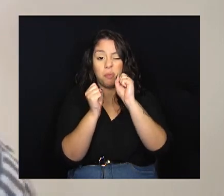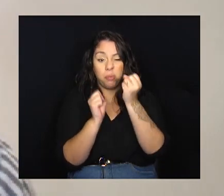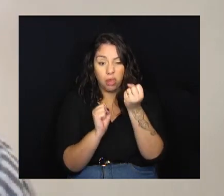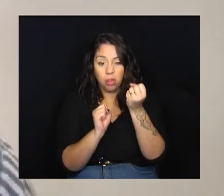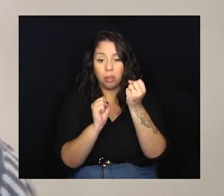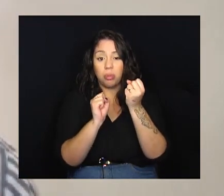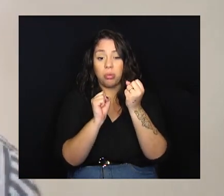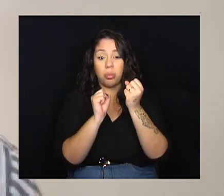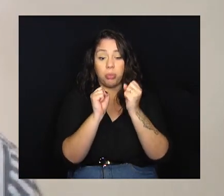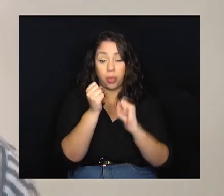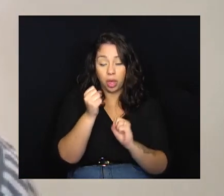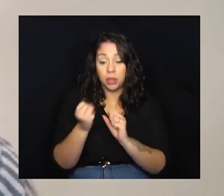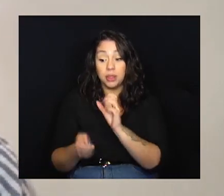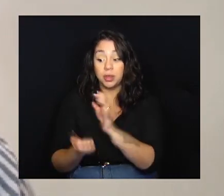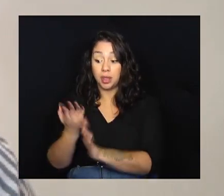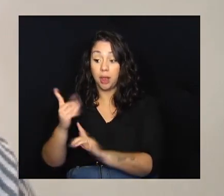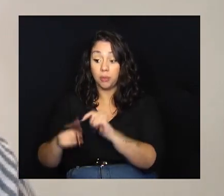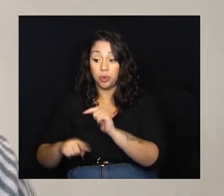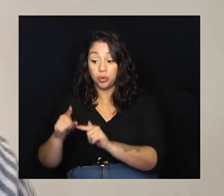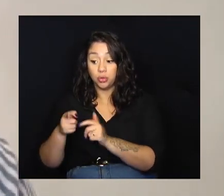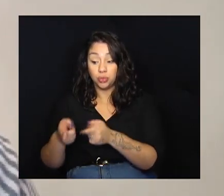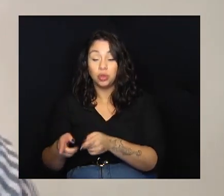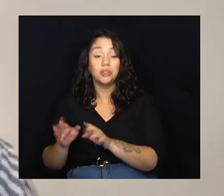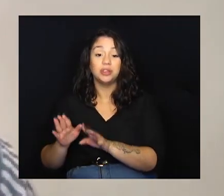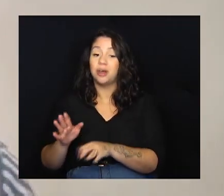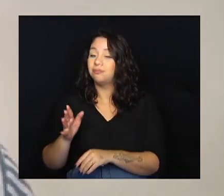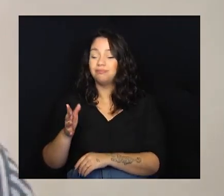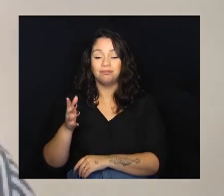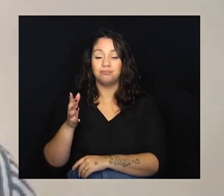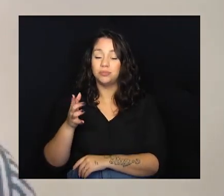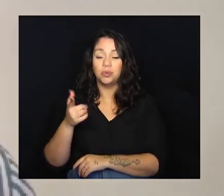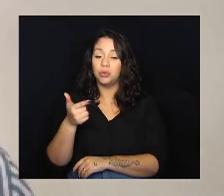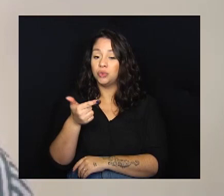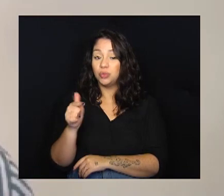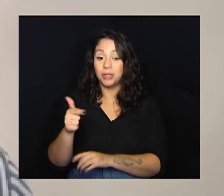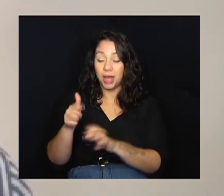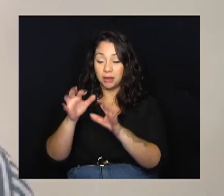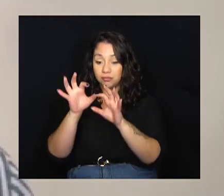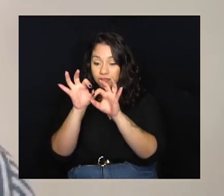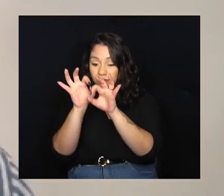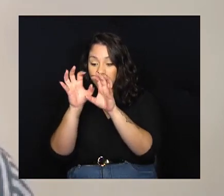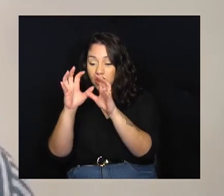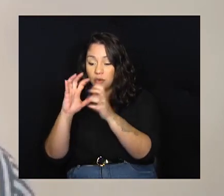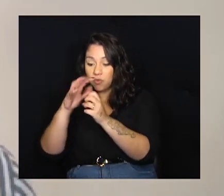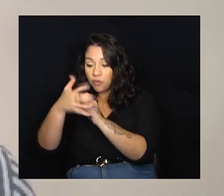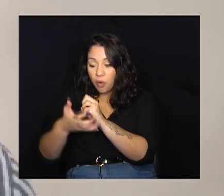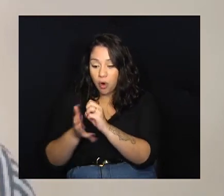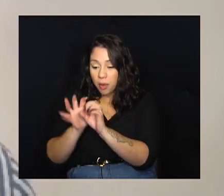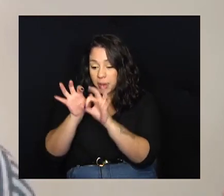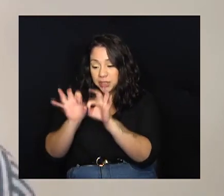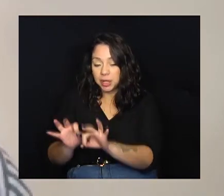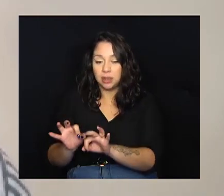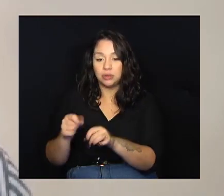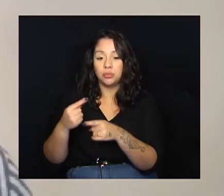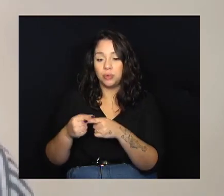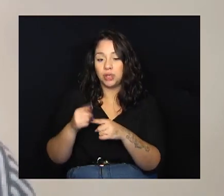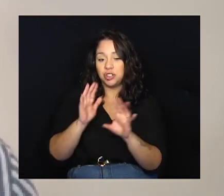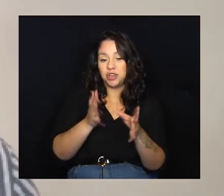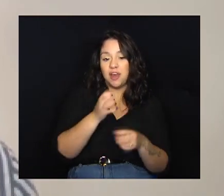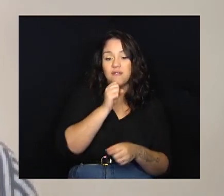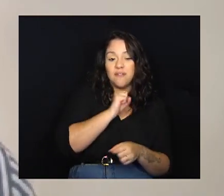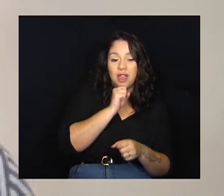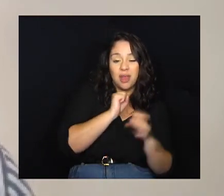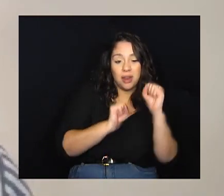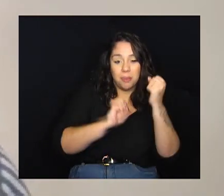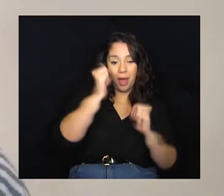formação no determinado produto esse produto não sai com a forma que foi para definida para formada então é mais ou menos nesse